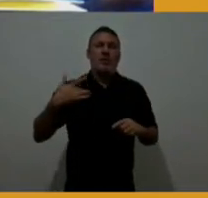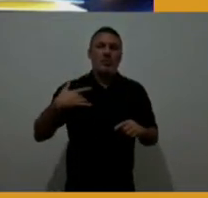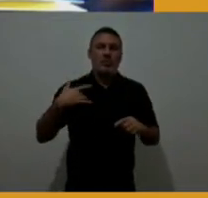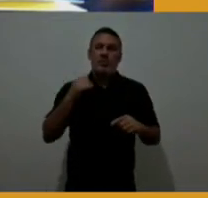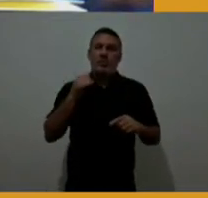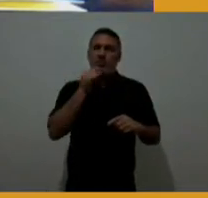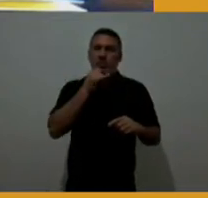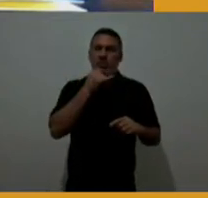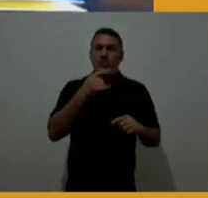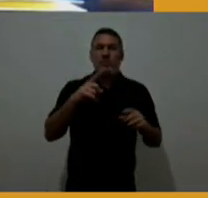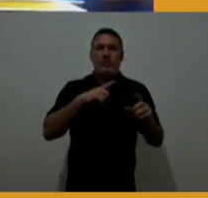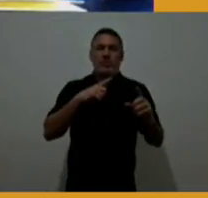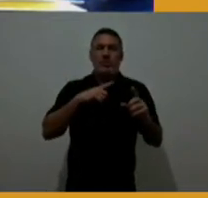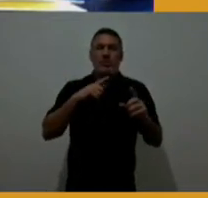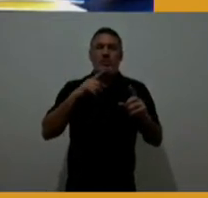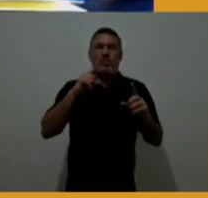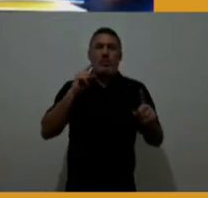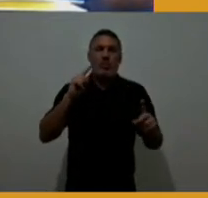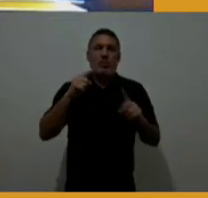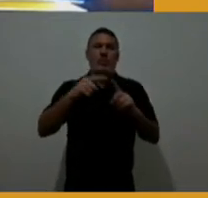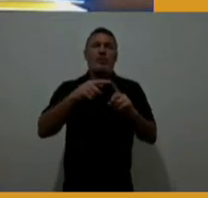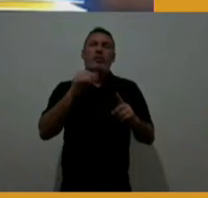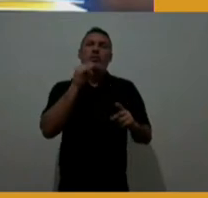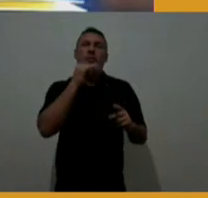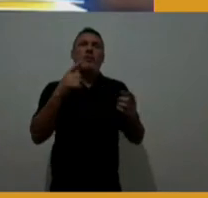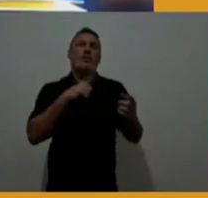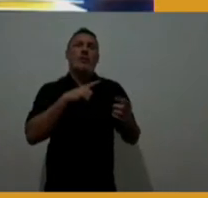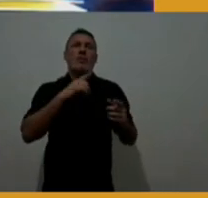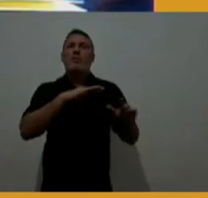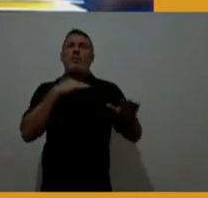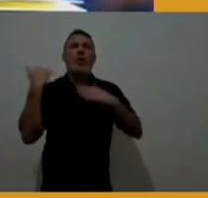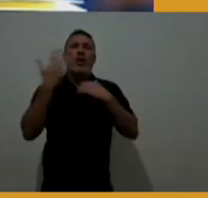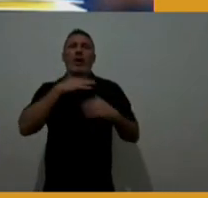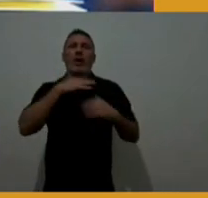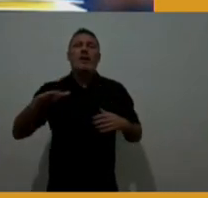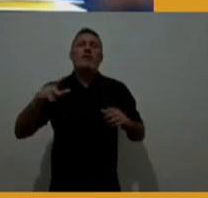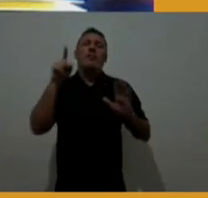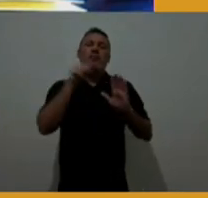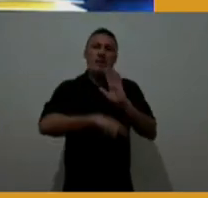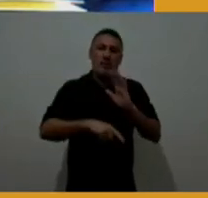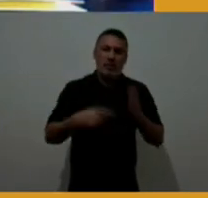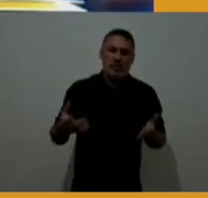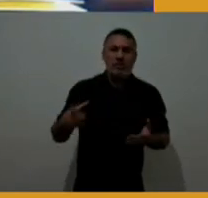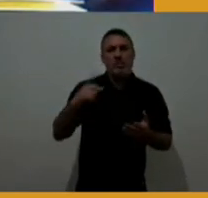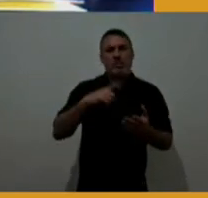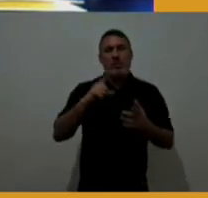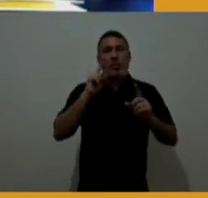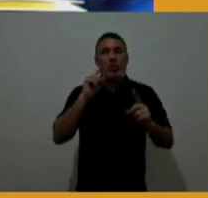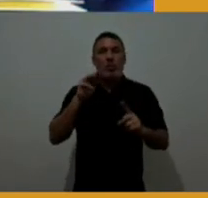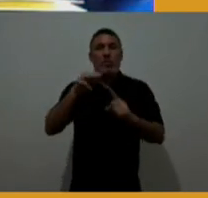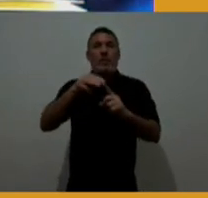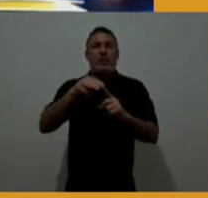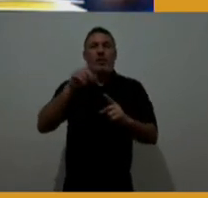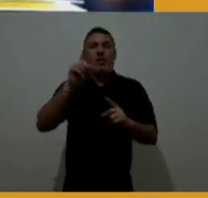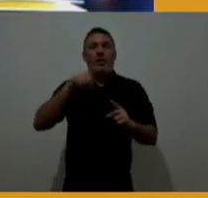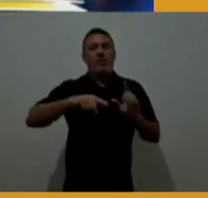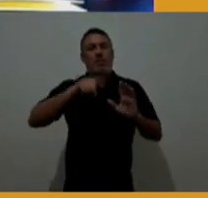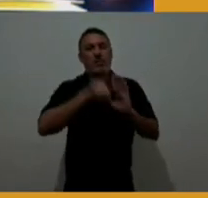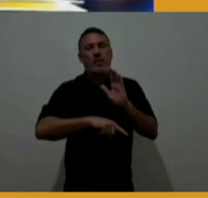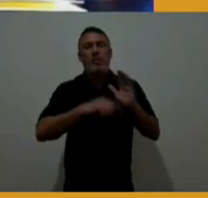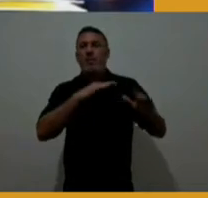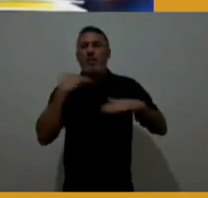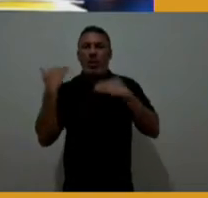redução de mortalidade infantil, por exemplo. Então, na área de segurança pública, qual é a nossa meta de redução de homicídios. Tá? Então,